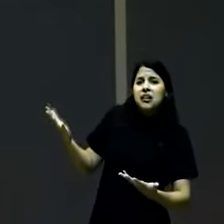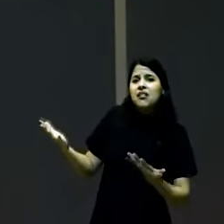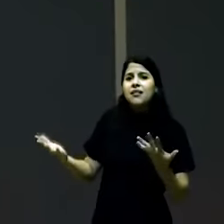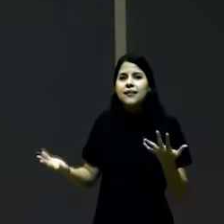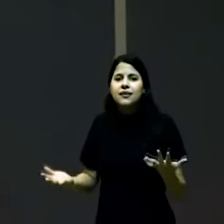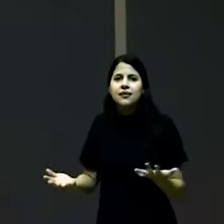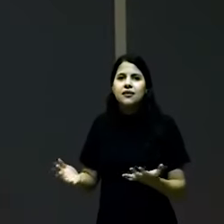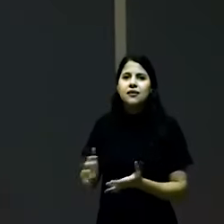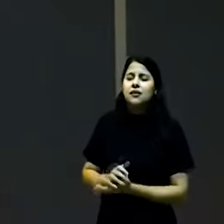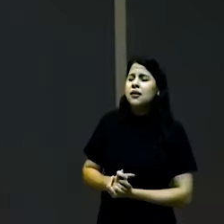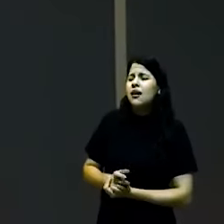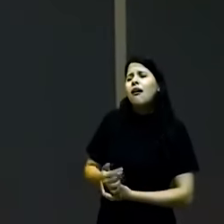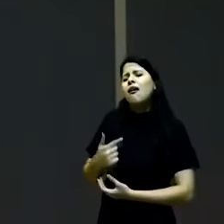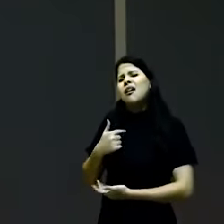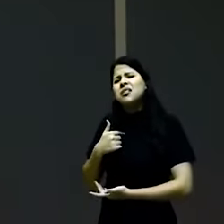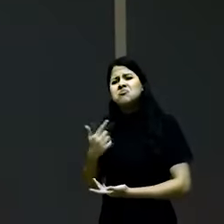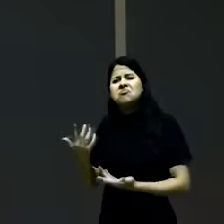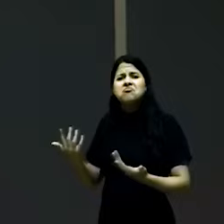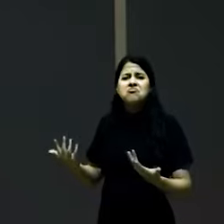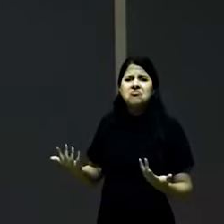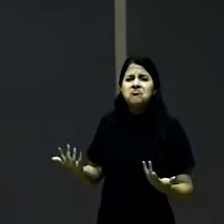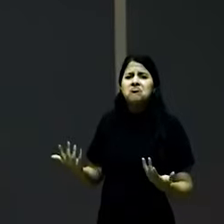E Elias soltou a desculpa.